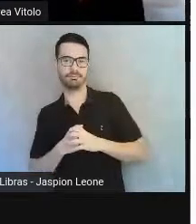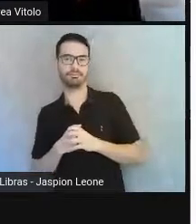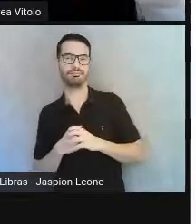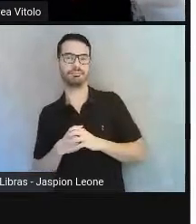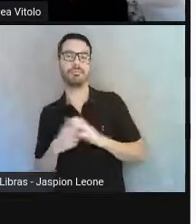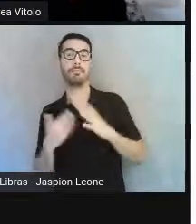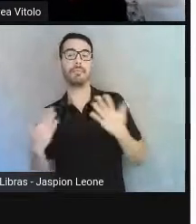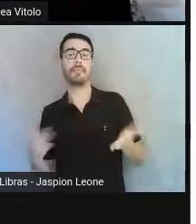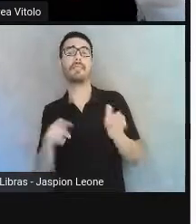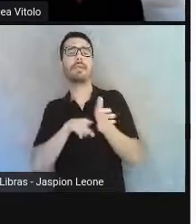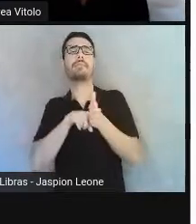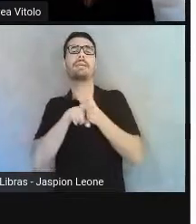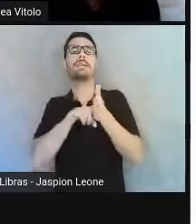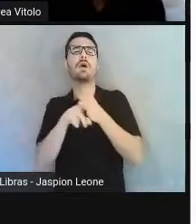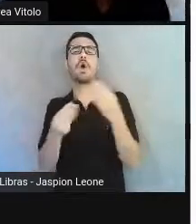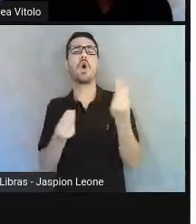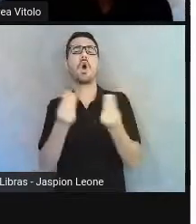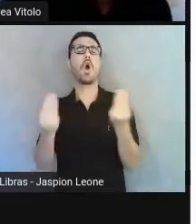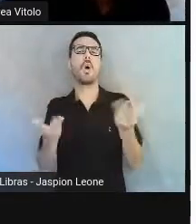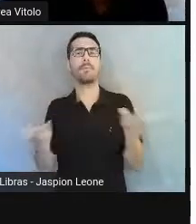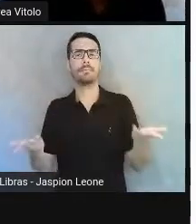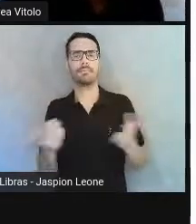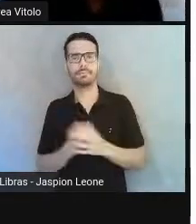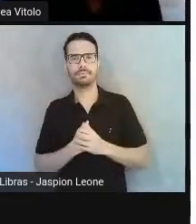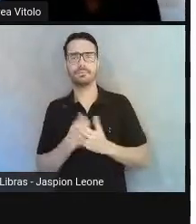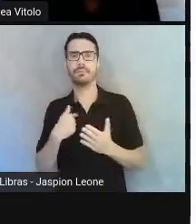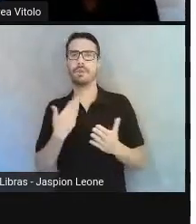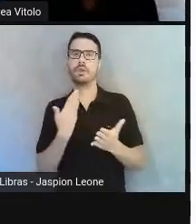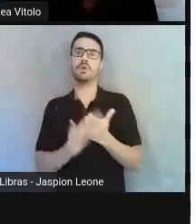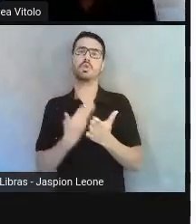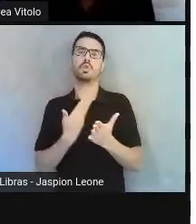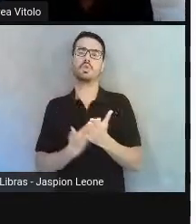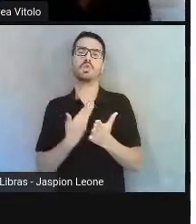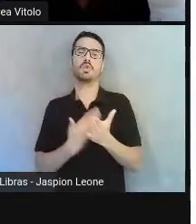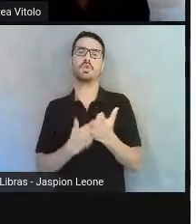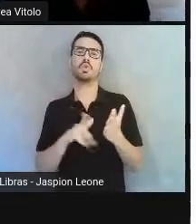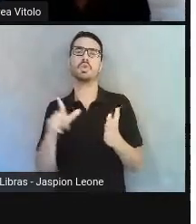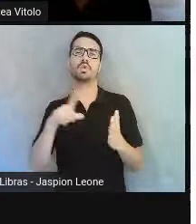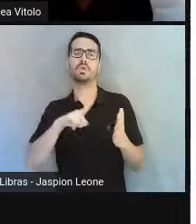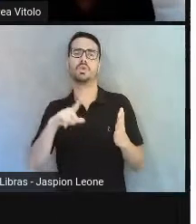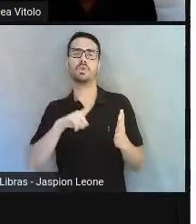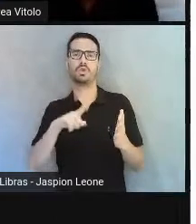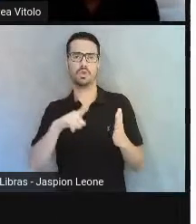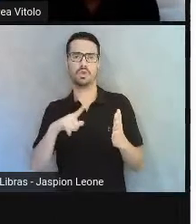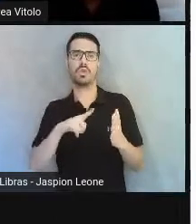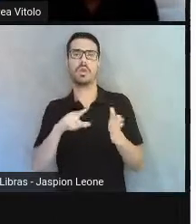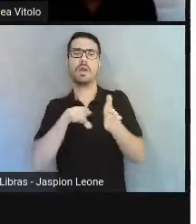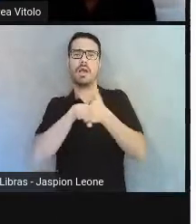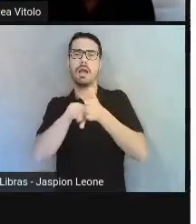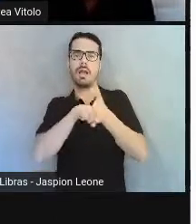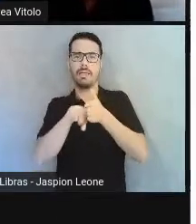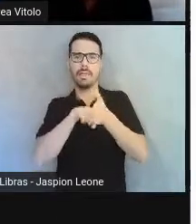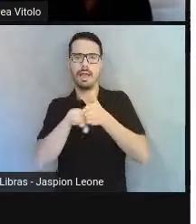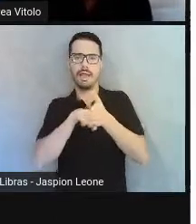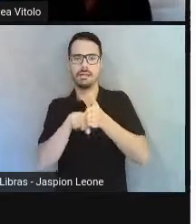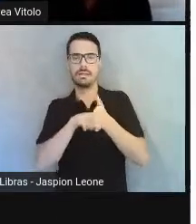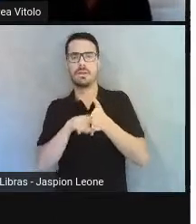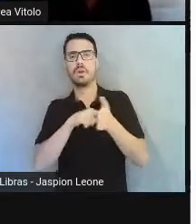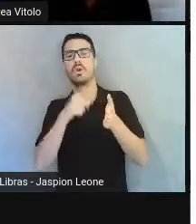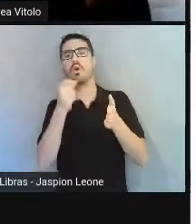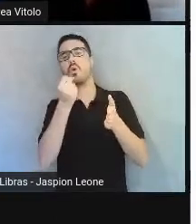Como que eu pesquisei, então, o funcionamento dos poderes? Meu estudo contemplou uma análise quantitativa e